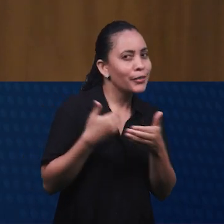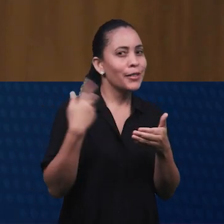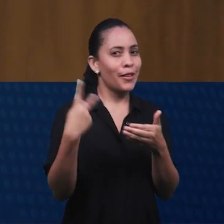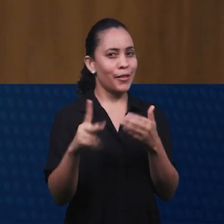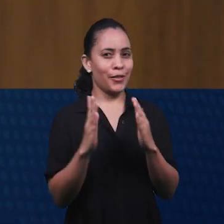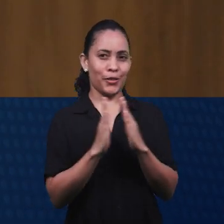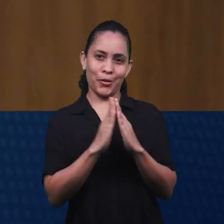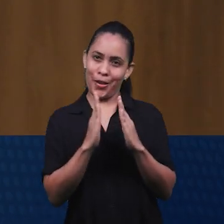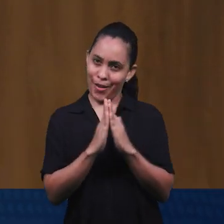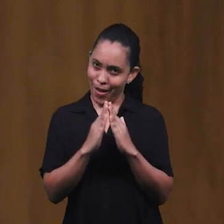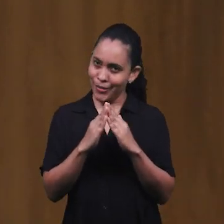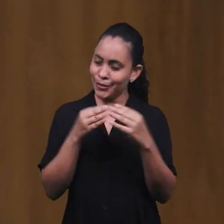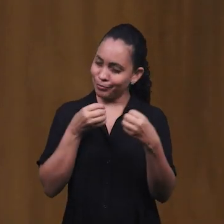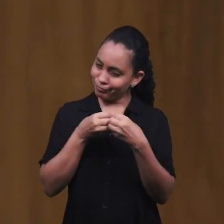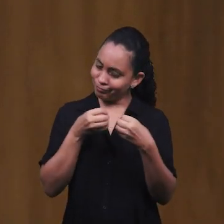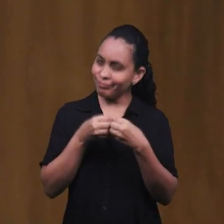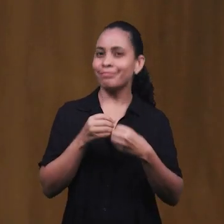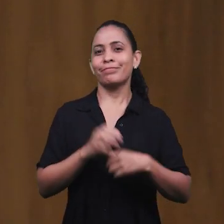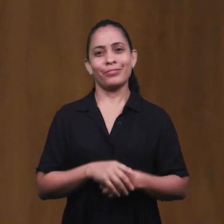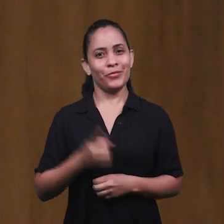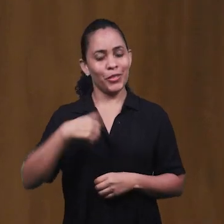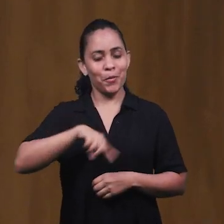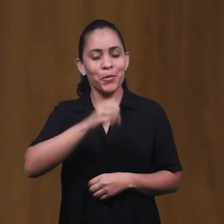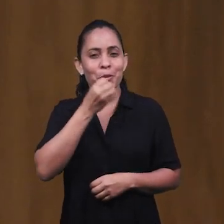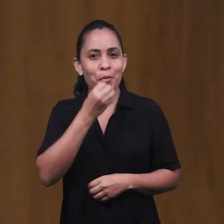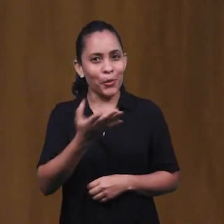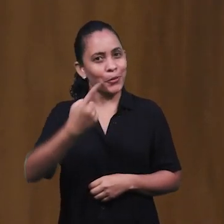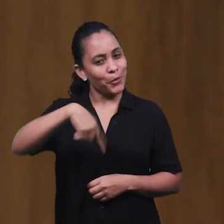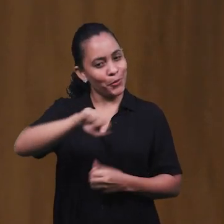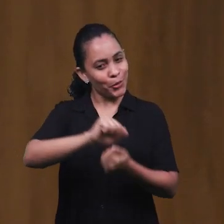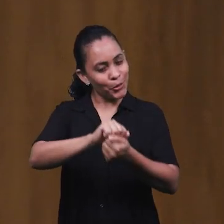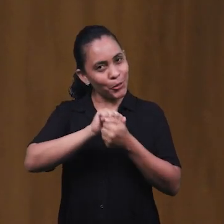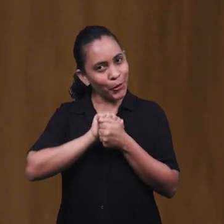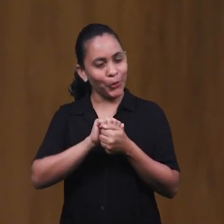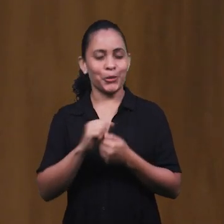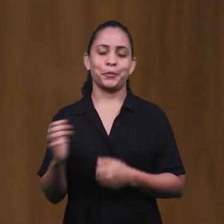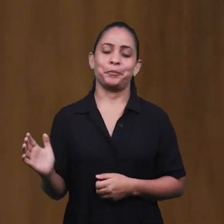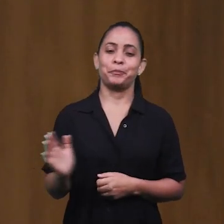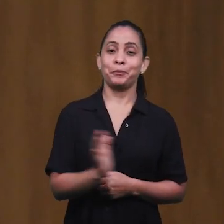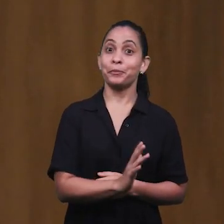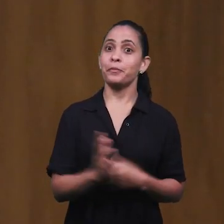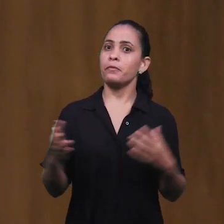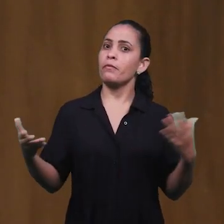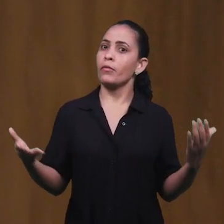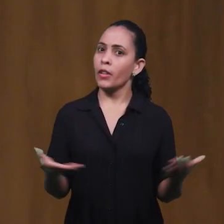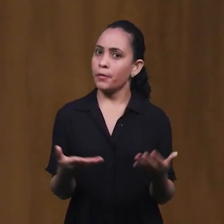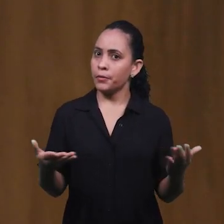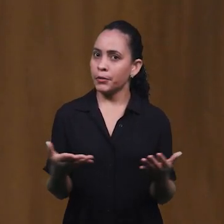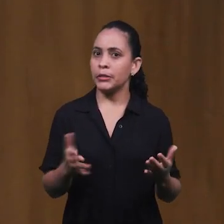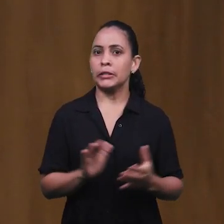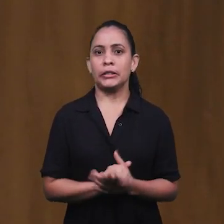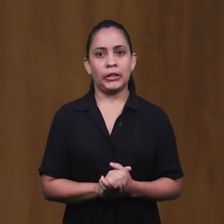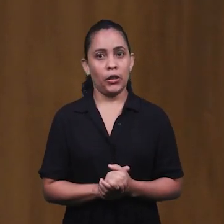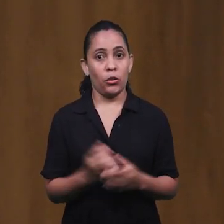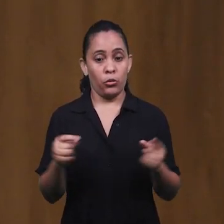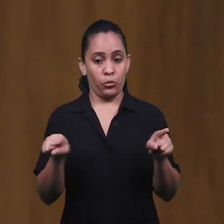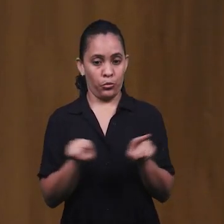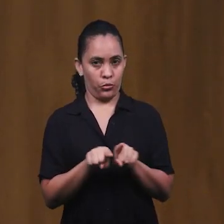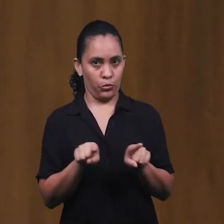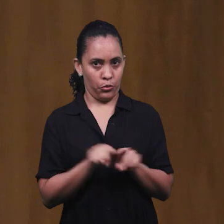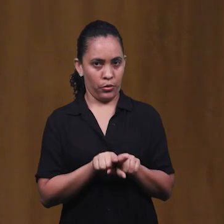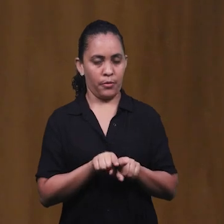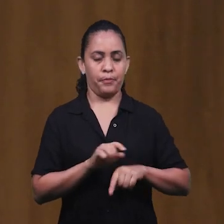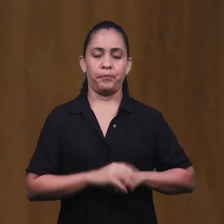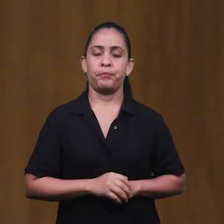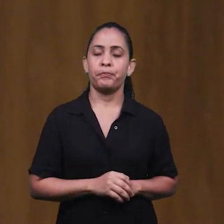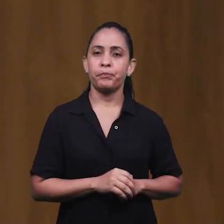Vai ser um prazer tê-lo conosco. E hoje nós vamos falar acerca da legislação que trata as